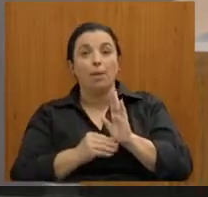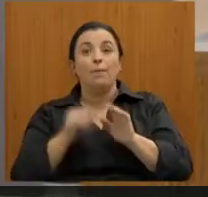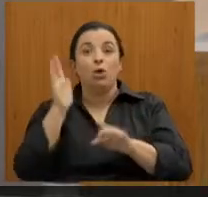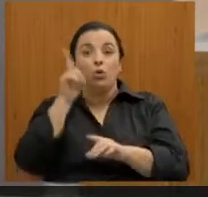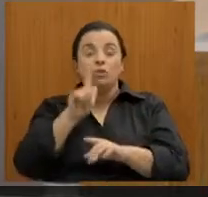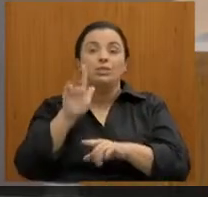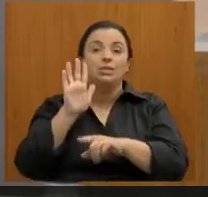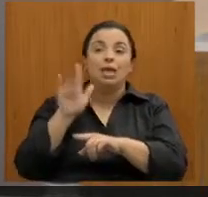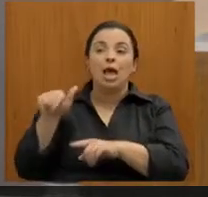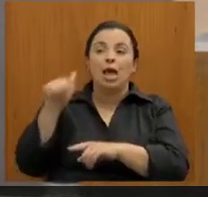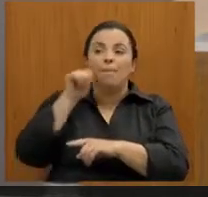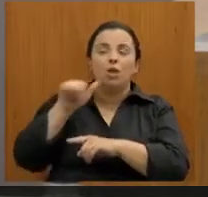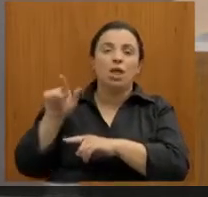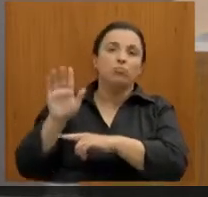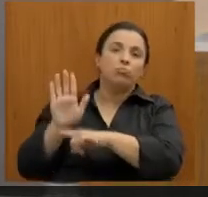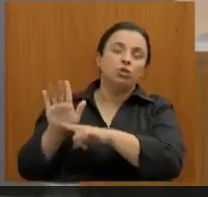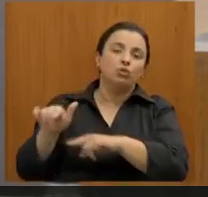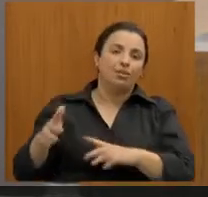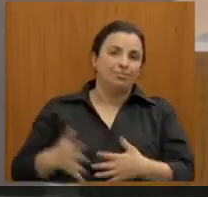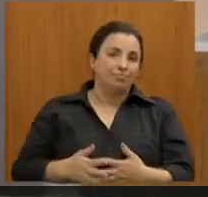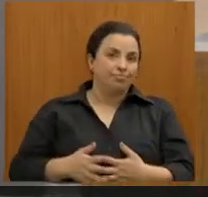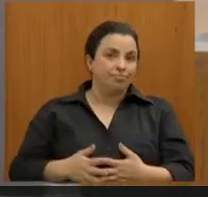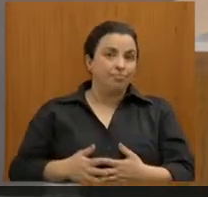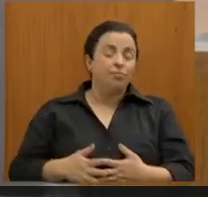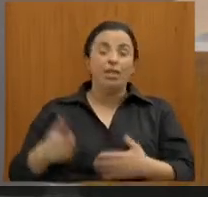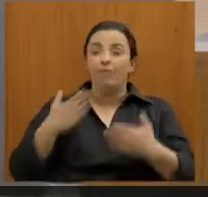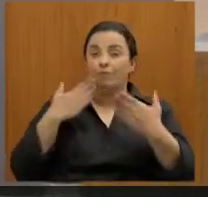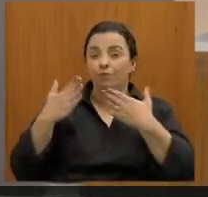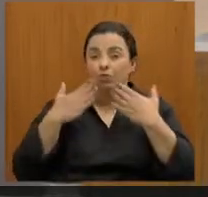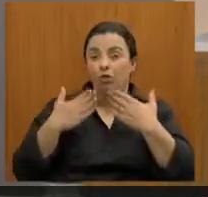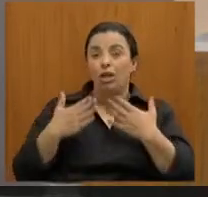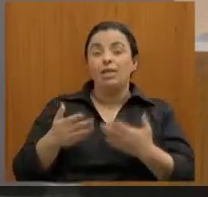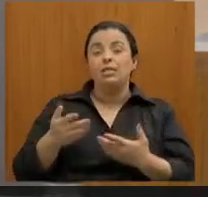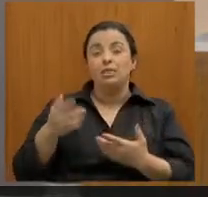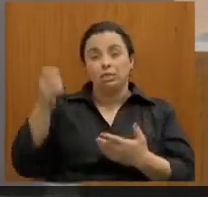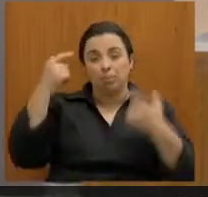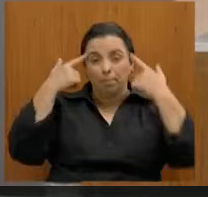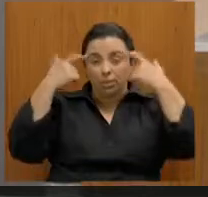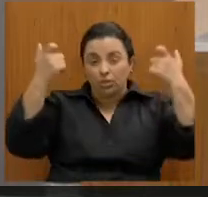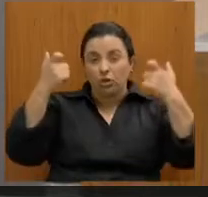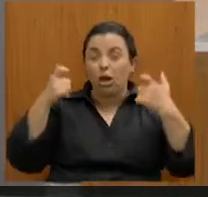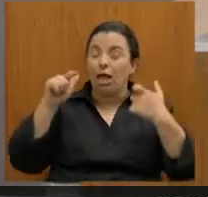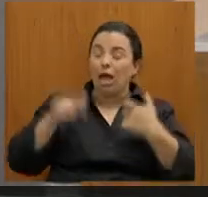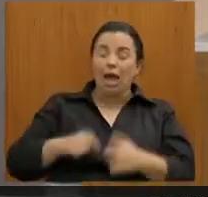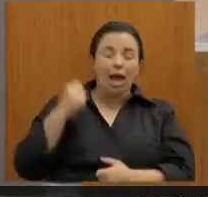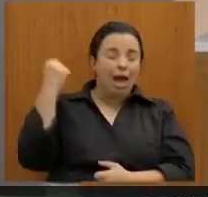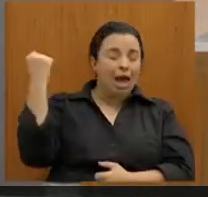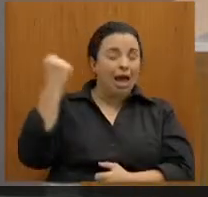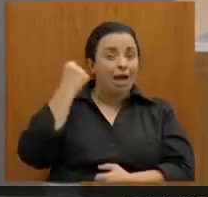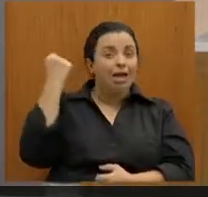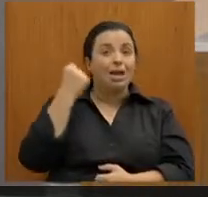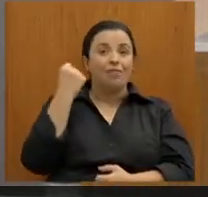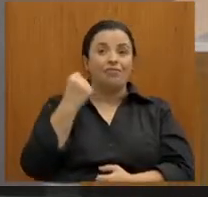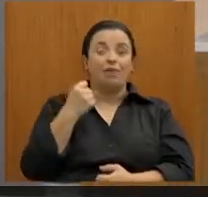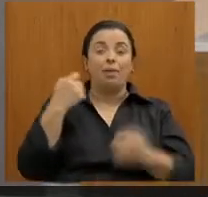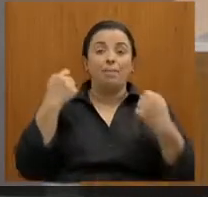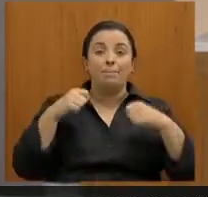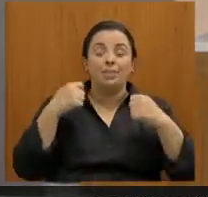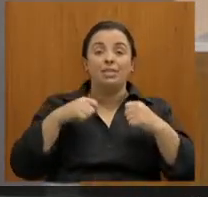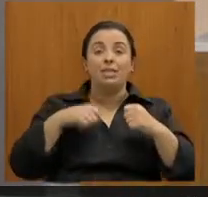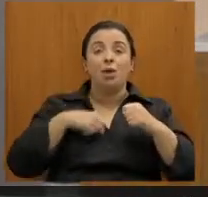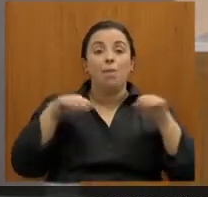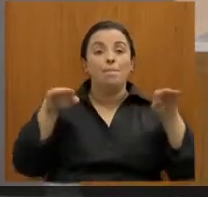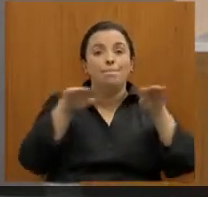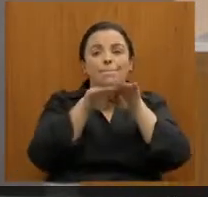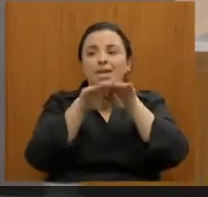psicológica é muito grade precisamos de colocar o mesmo padrão de excelência da delegacia da mulher de Belo Horizonte